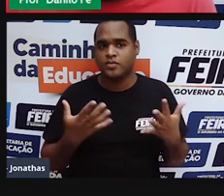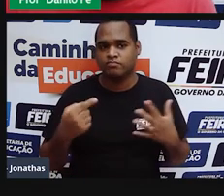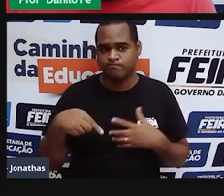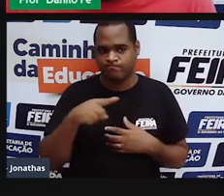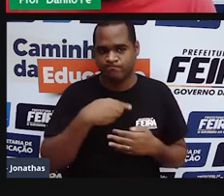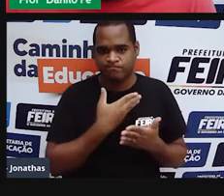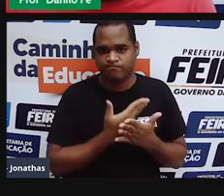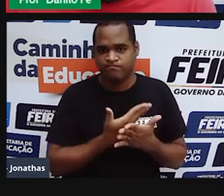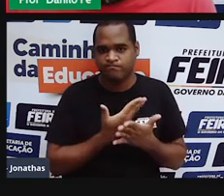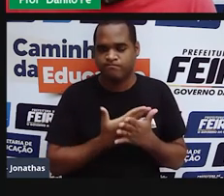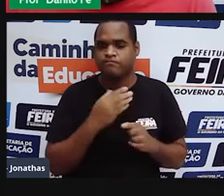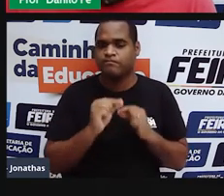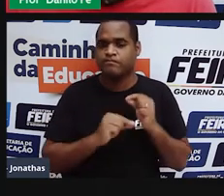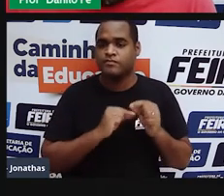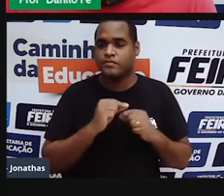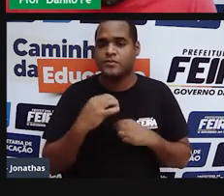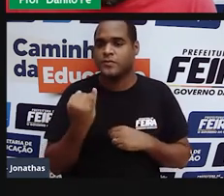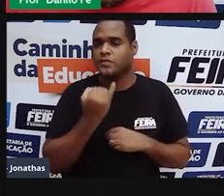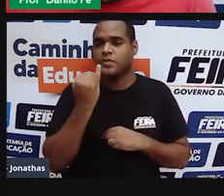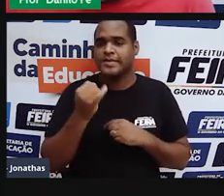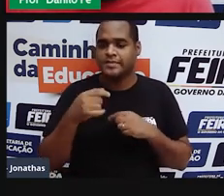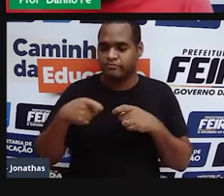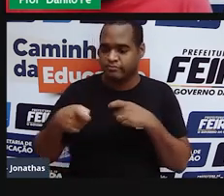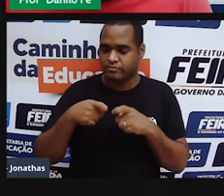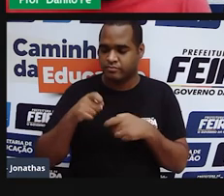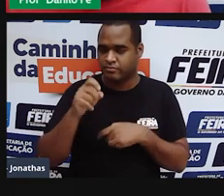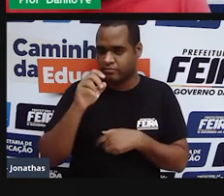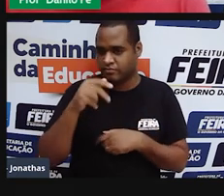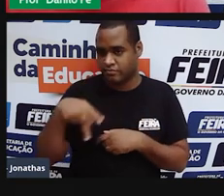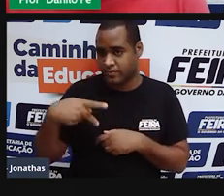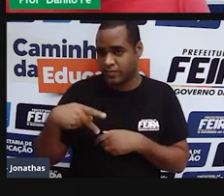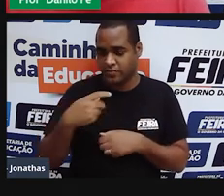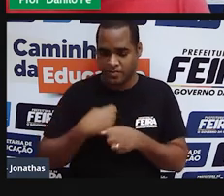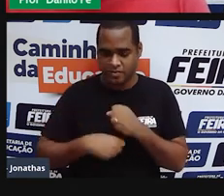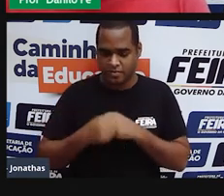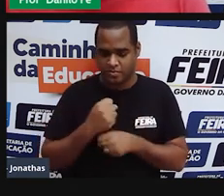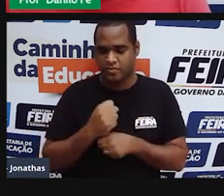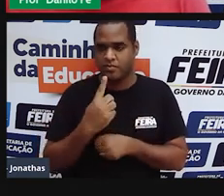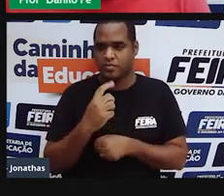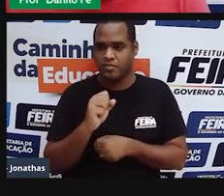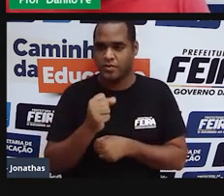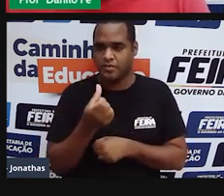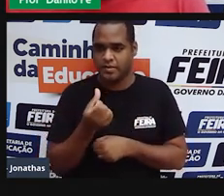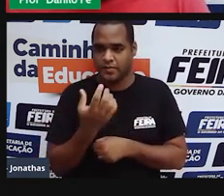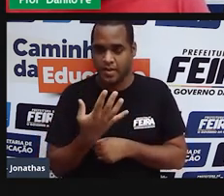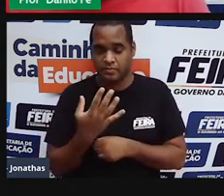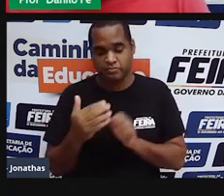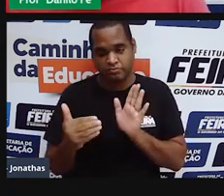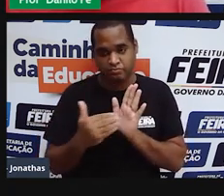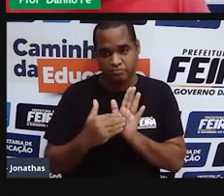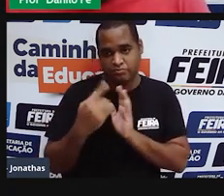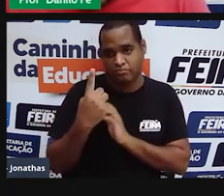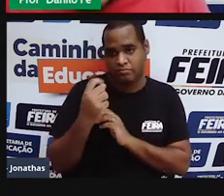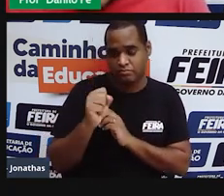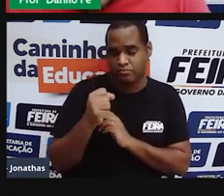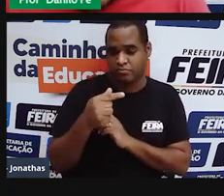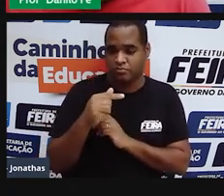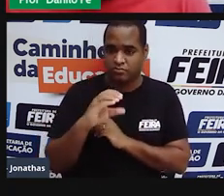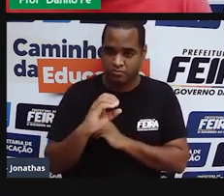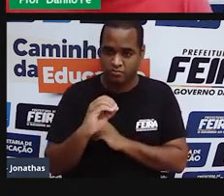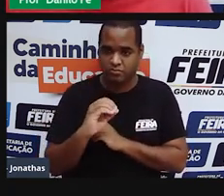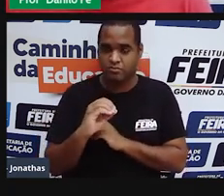hoje a gente estudou e a guerra do Paraguai que aconteceu aqui 64 e